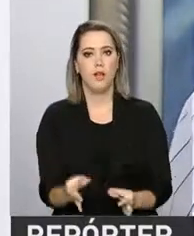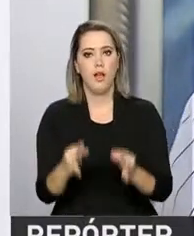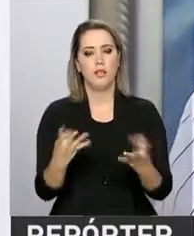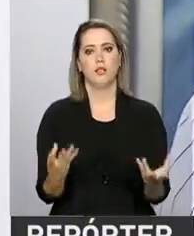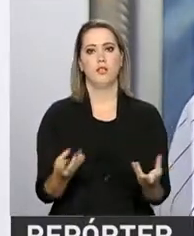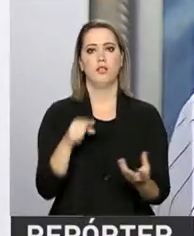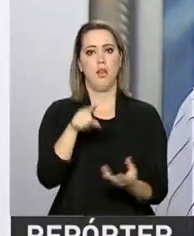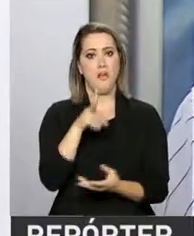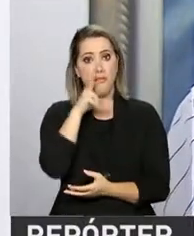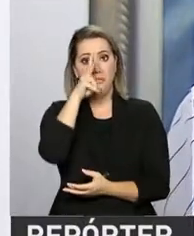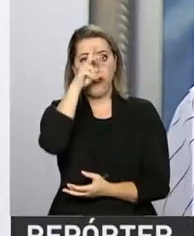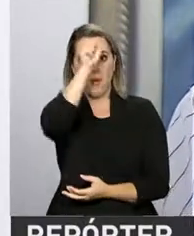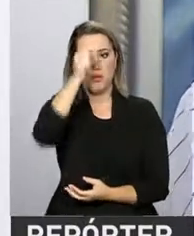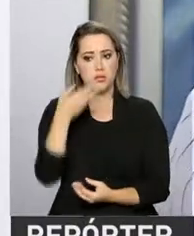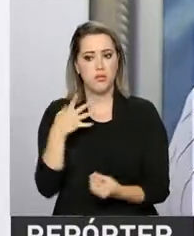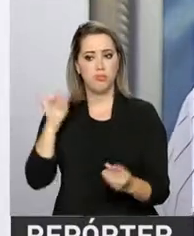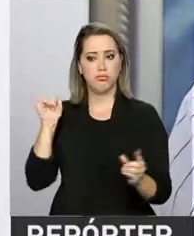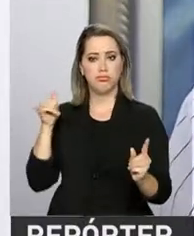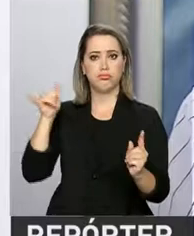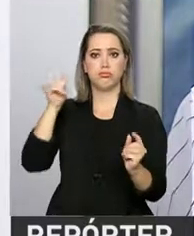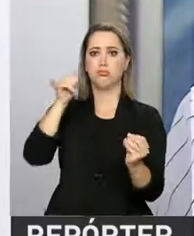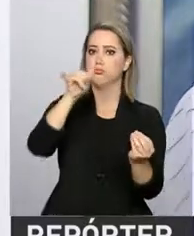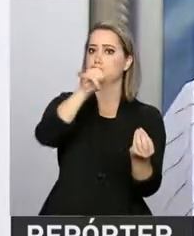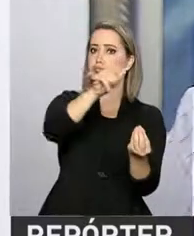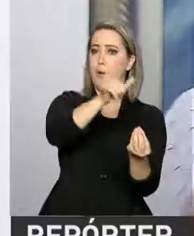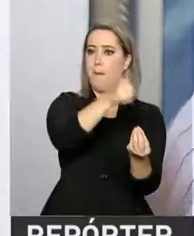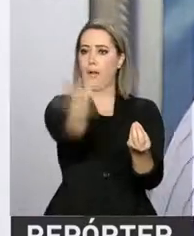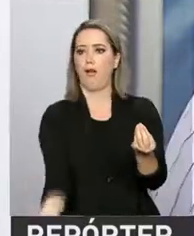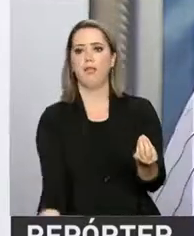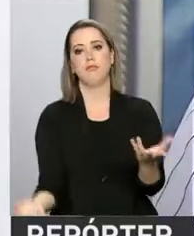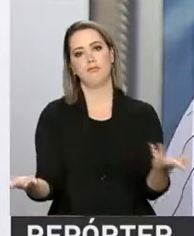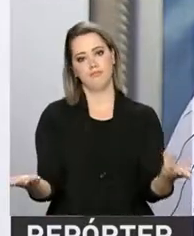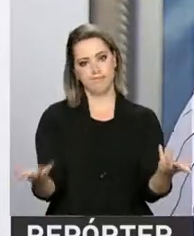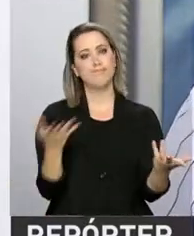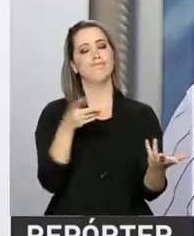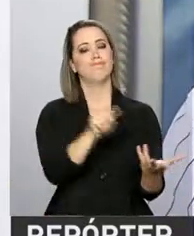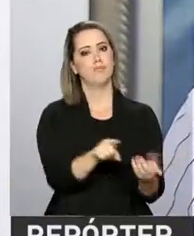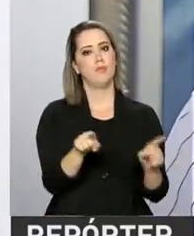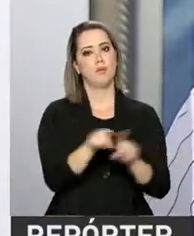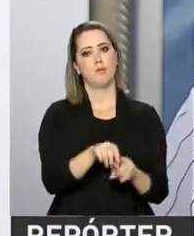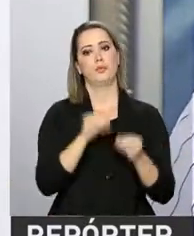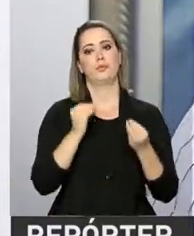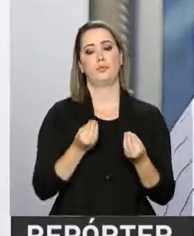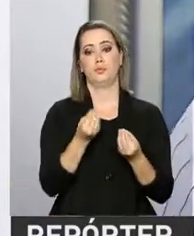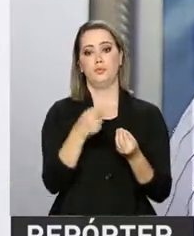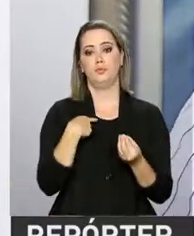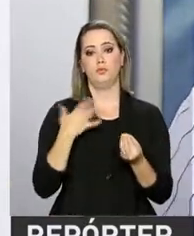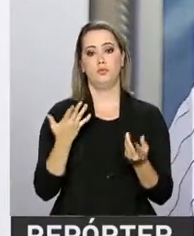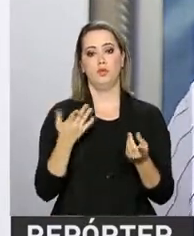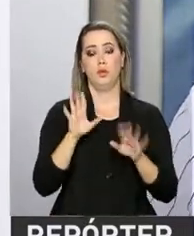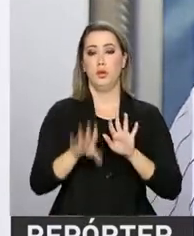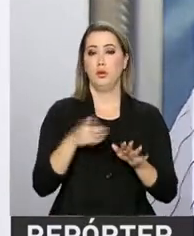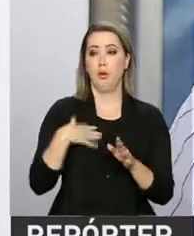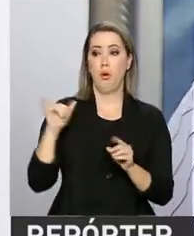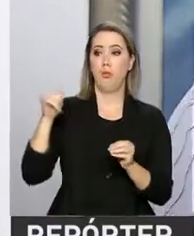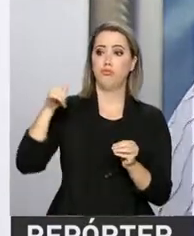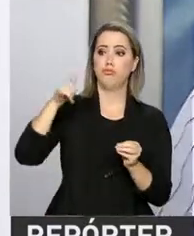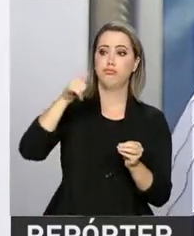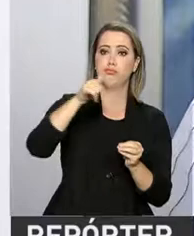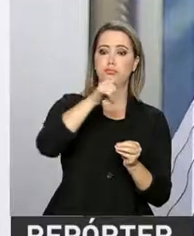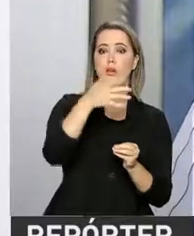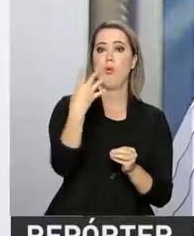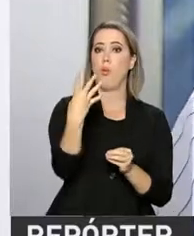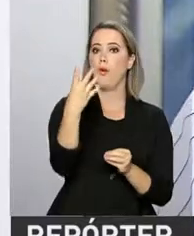imagine a força de impacto que um balão carregando uma carga dessa pode gerar numa aeronave que está voando